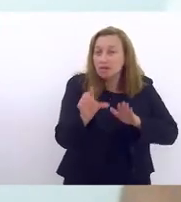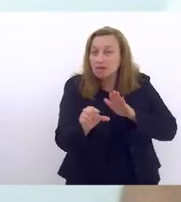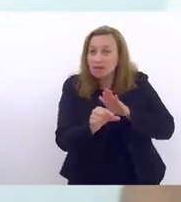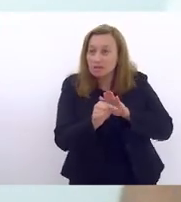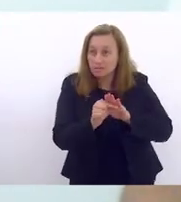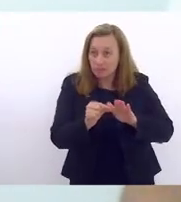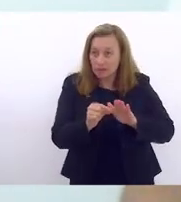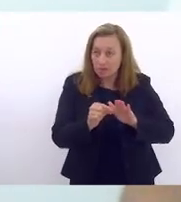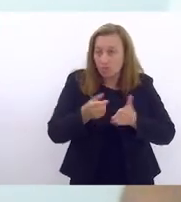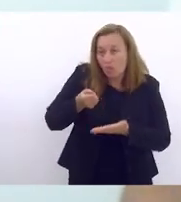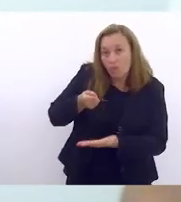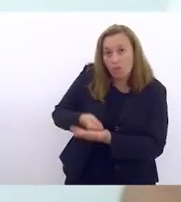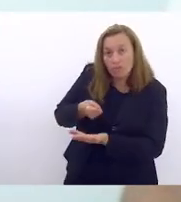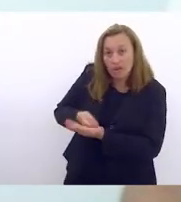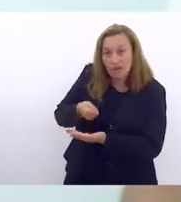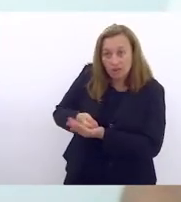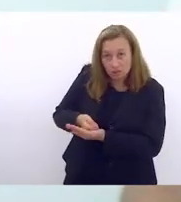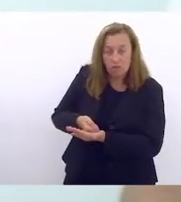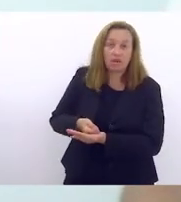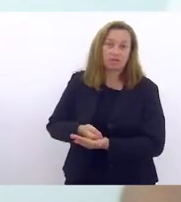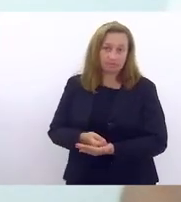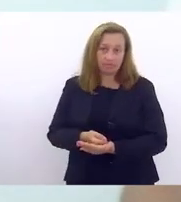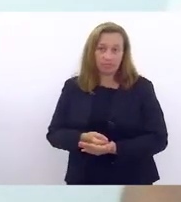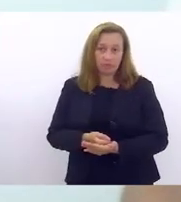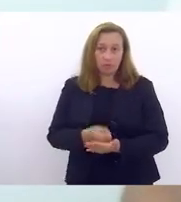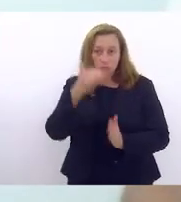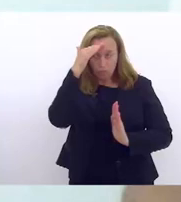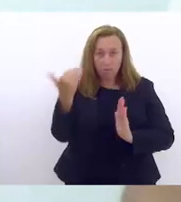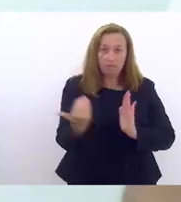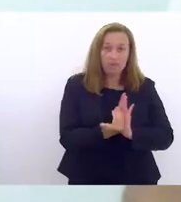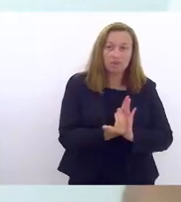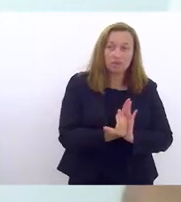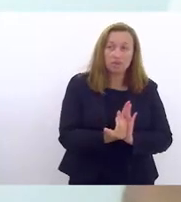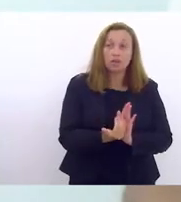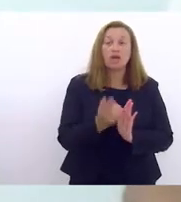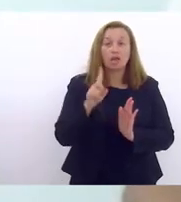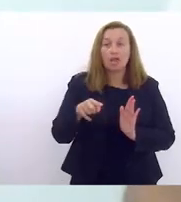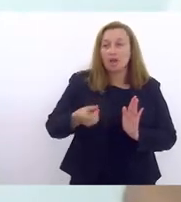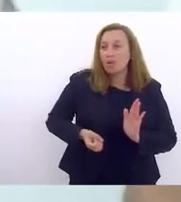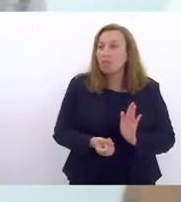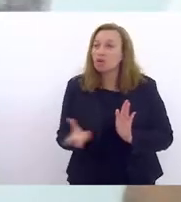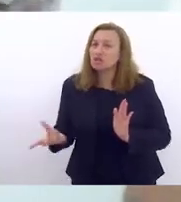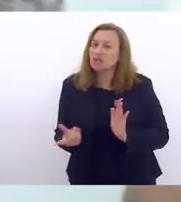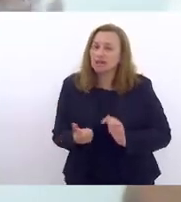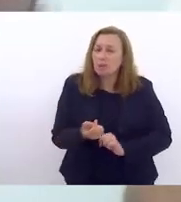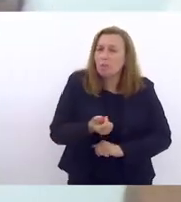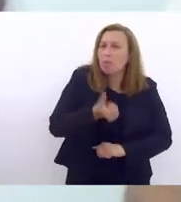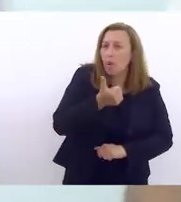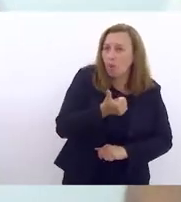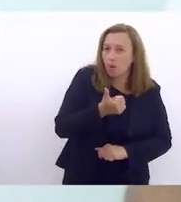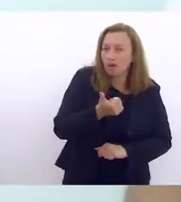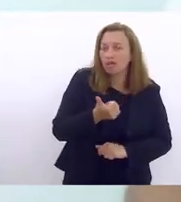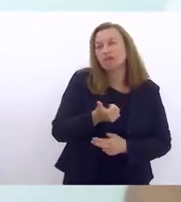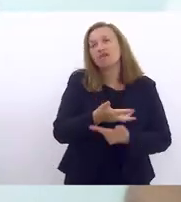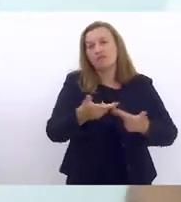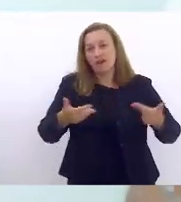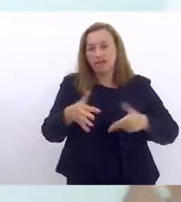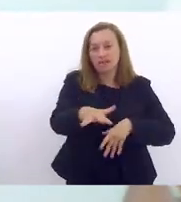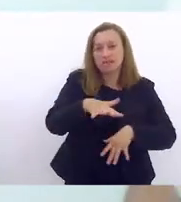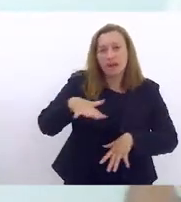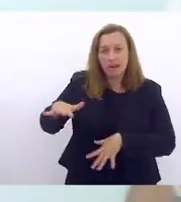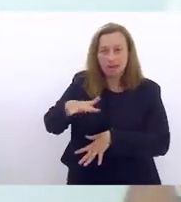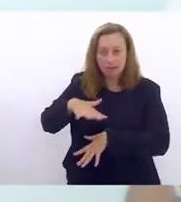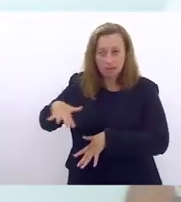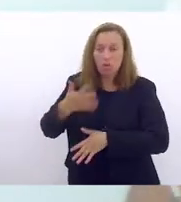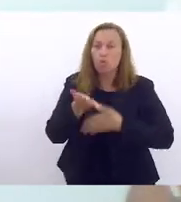execução obrigatória. Obrigatória. É uma quantidade de dinheiro pequena, é claro que eu cubro várias áreas.